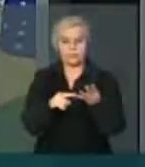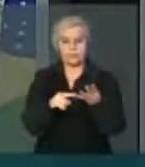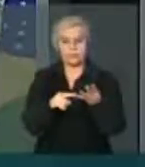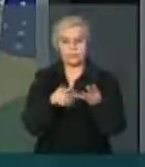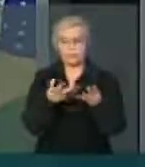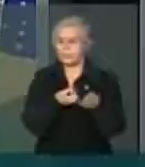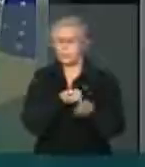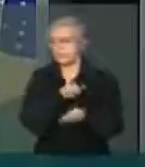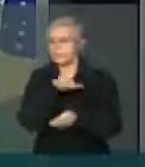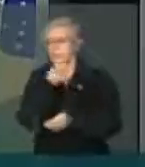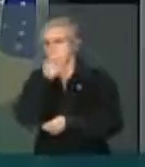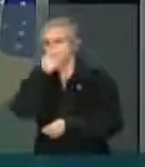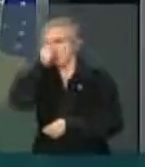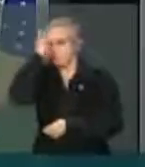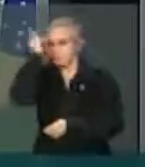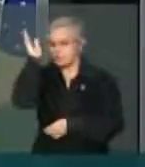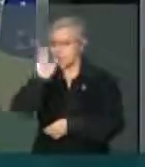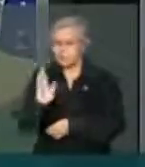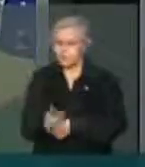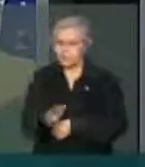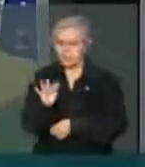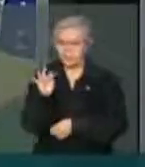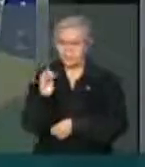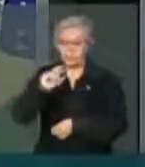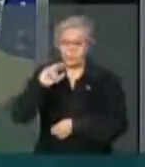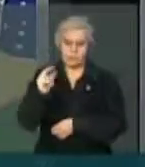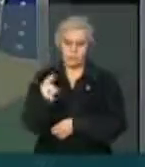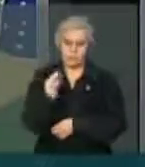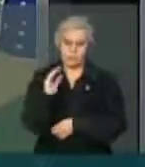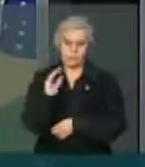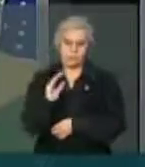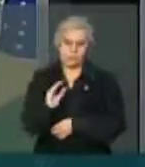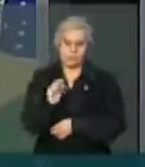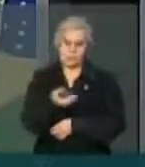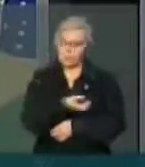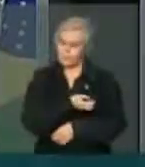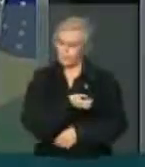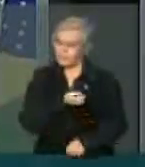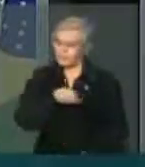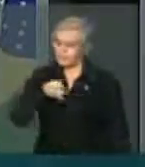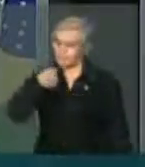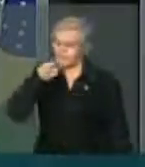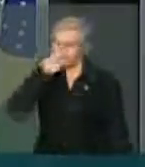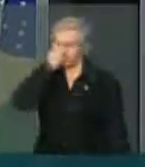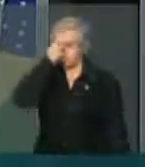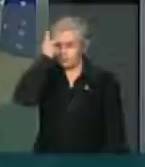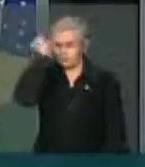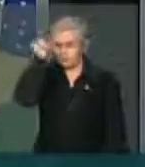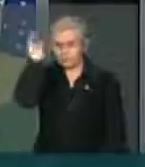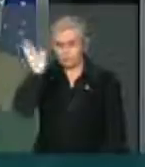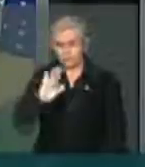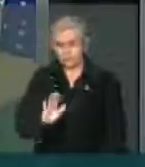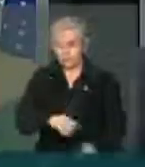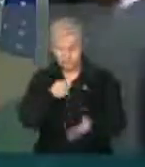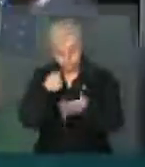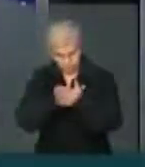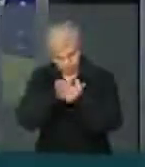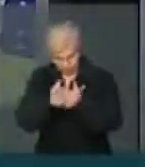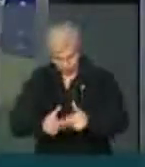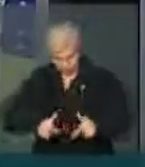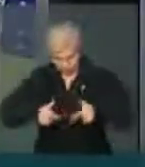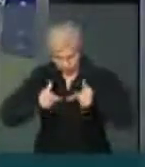tantos brasileiros, Fernando Henrique Cardoso, tantos brasileiros que se empenharam naquele